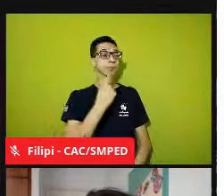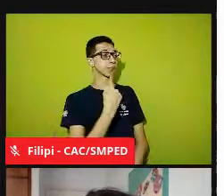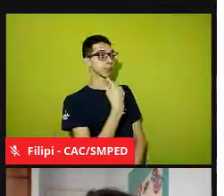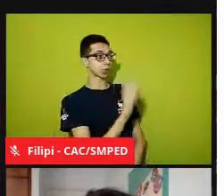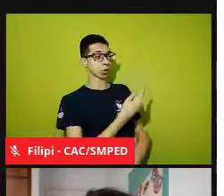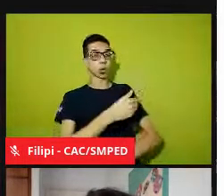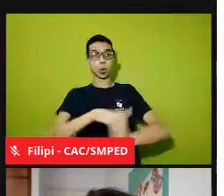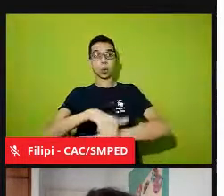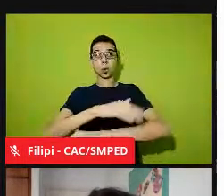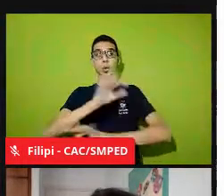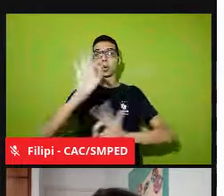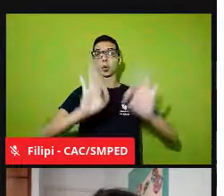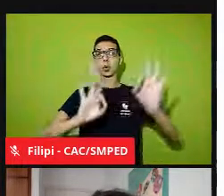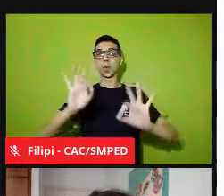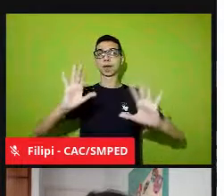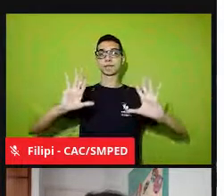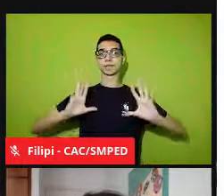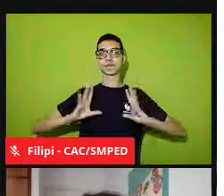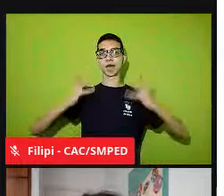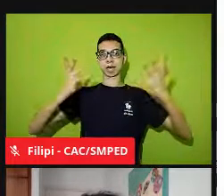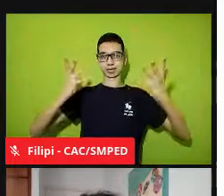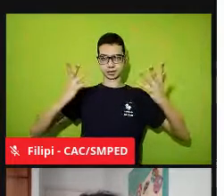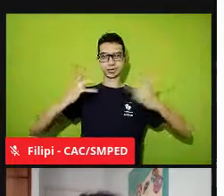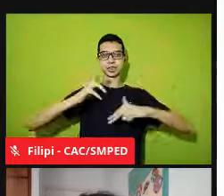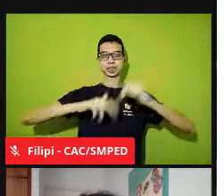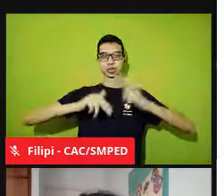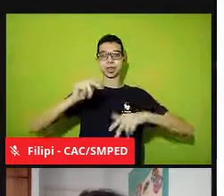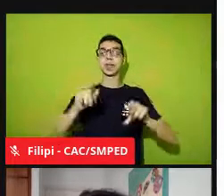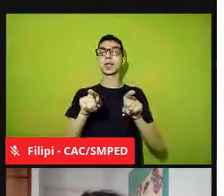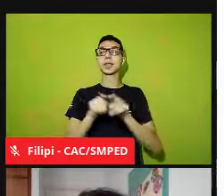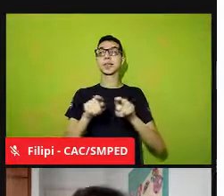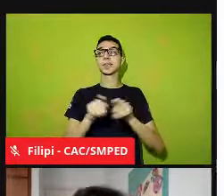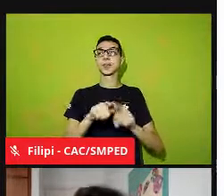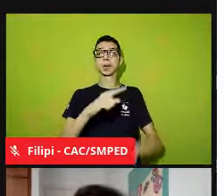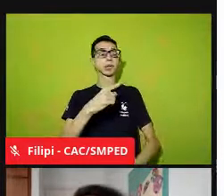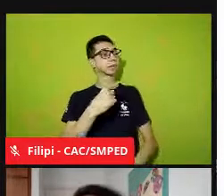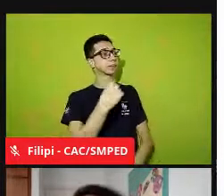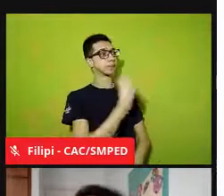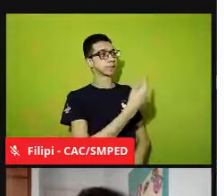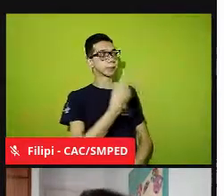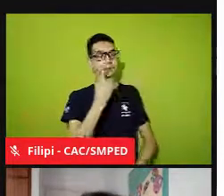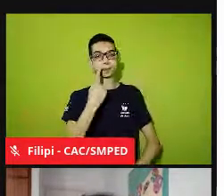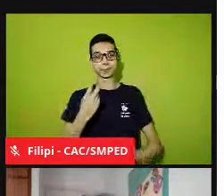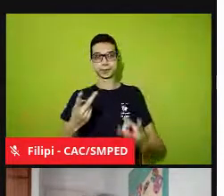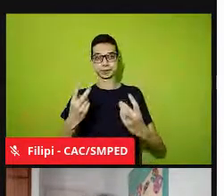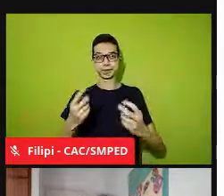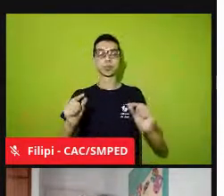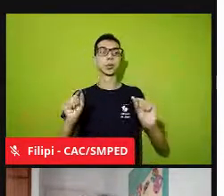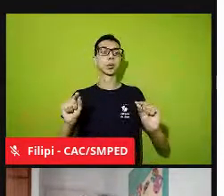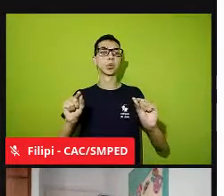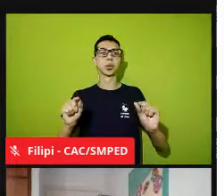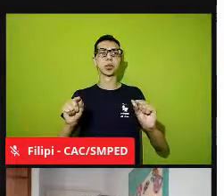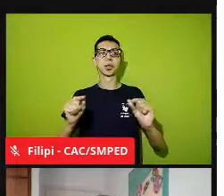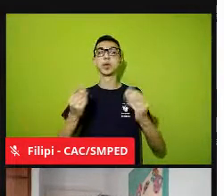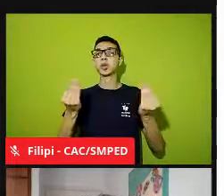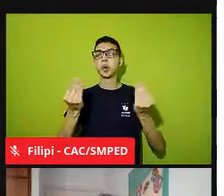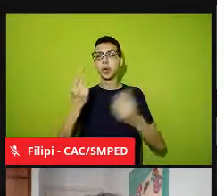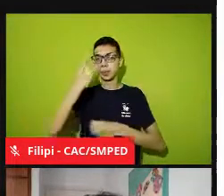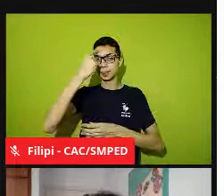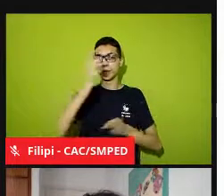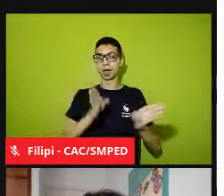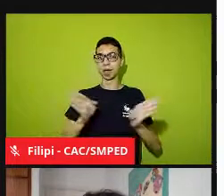né, e aqui, por exemplo, esse conflito de uso, né, como a gente pensa acessibilidade